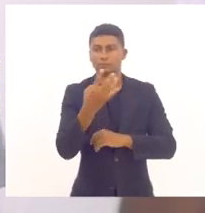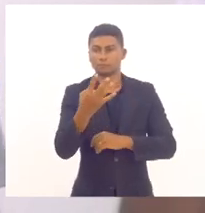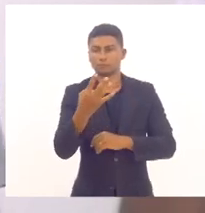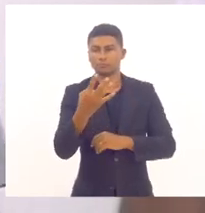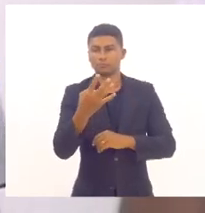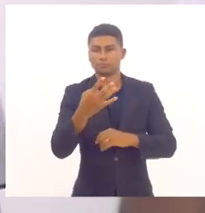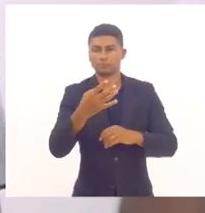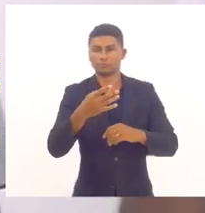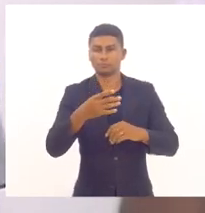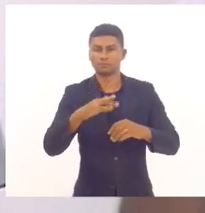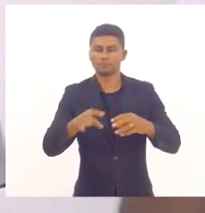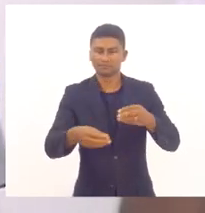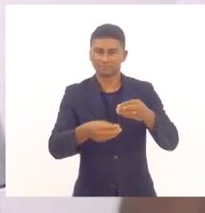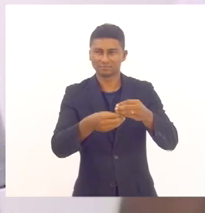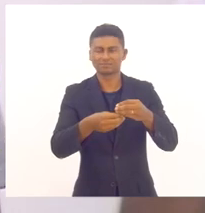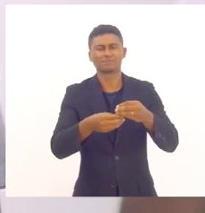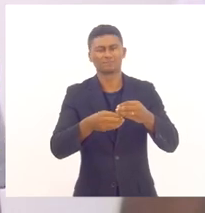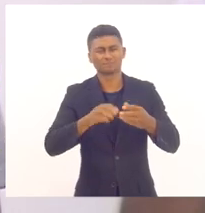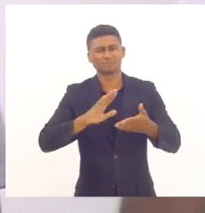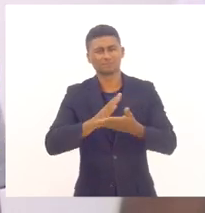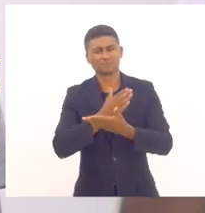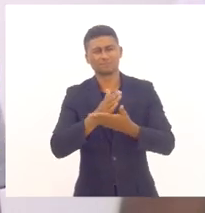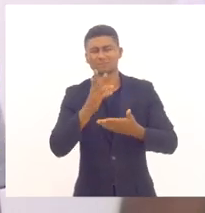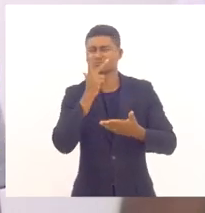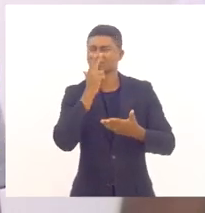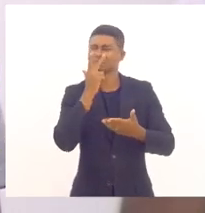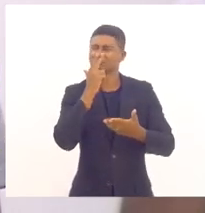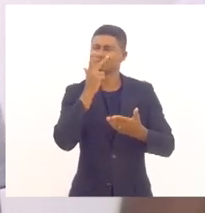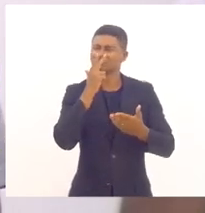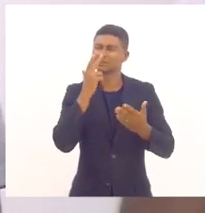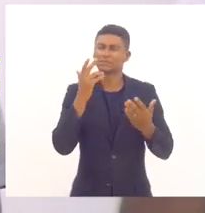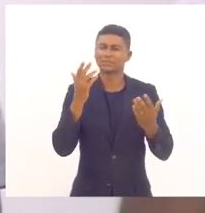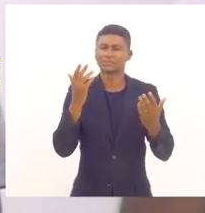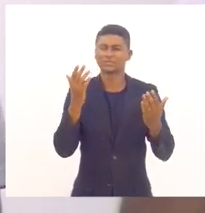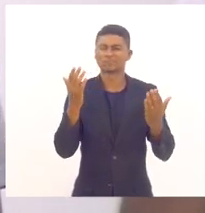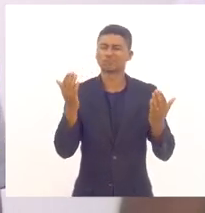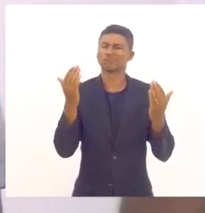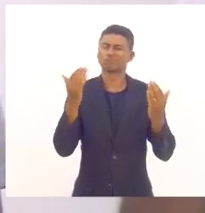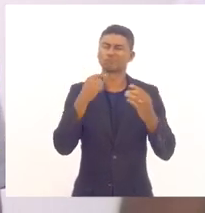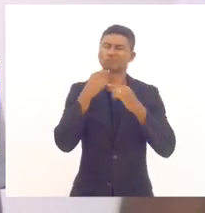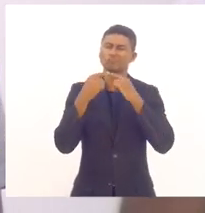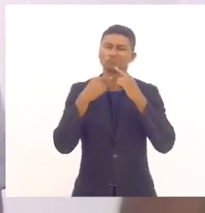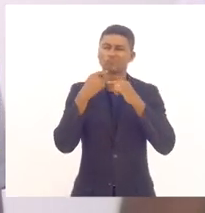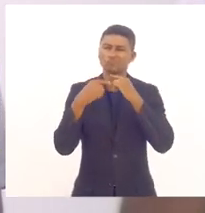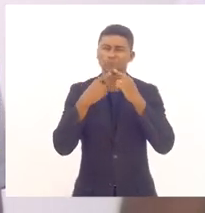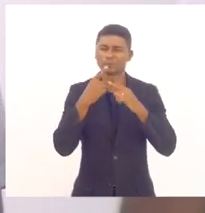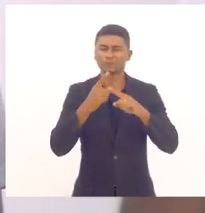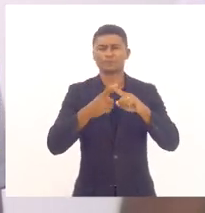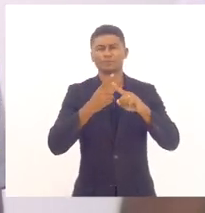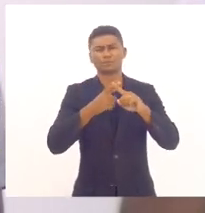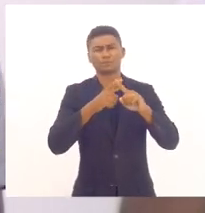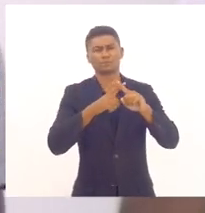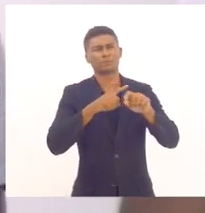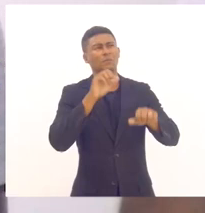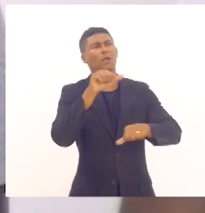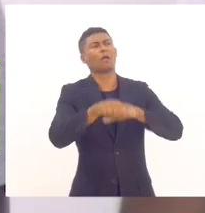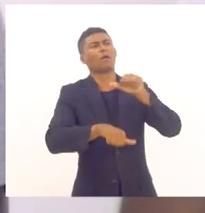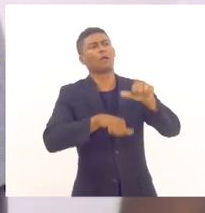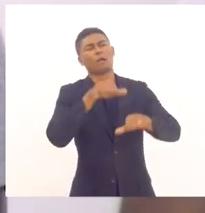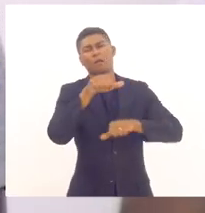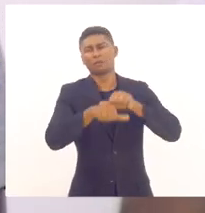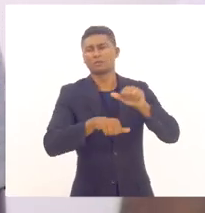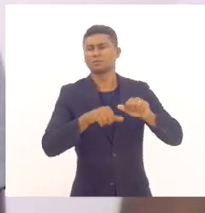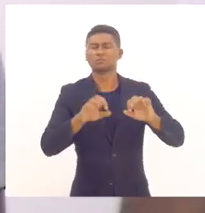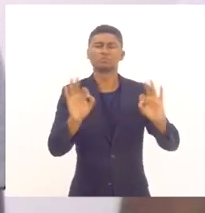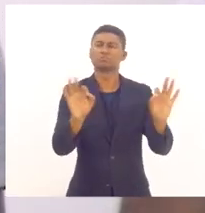complementar, e ficou algumas dúvidas, que até o deputado tirou, que não altera tanto, né? Não vai alterar tanto, não